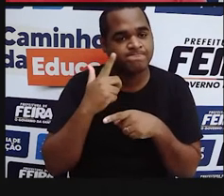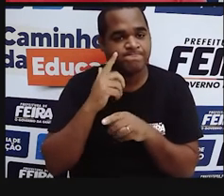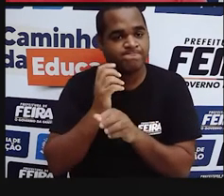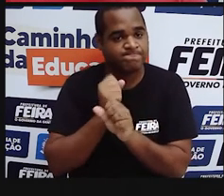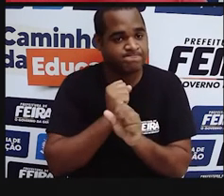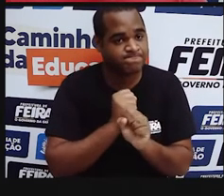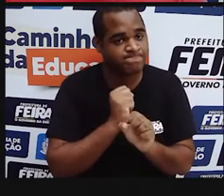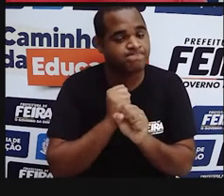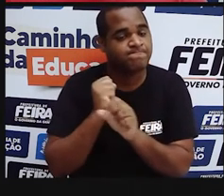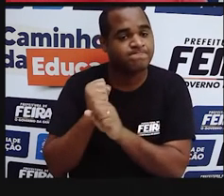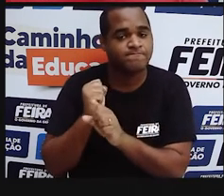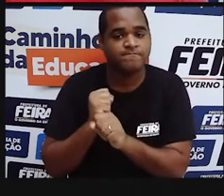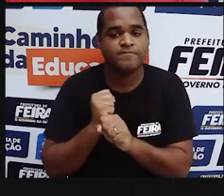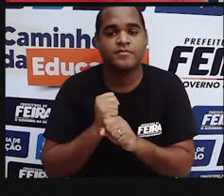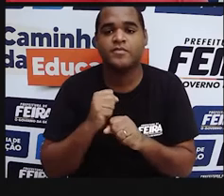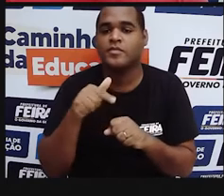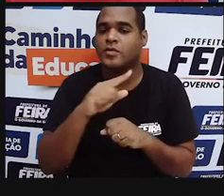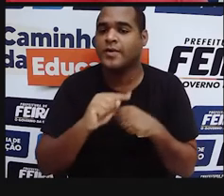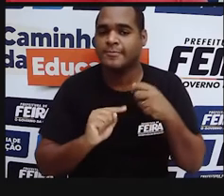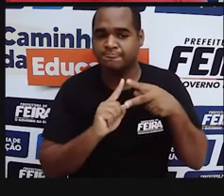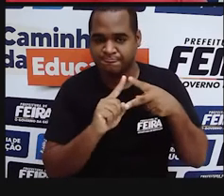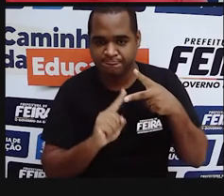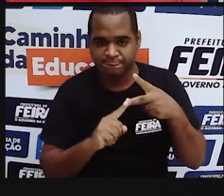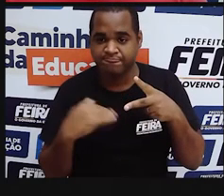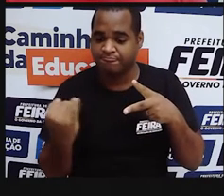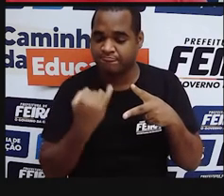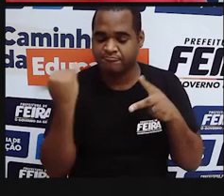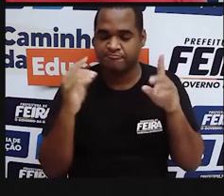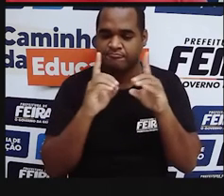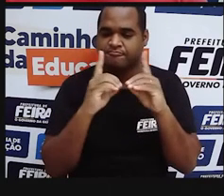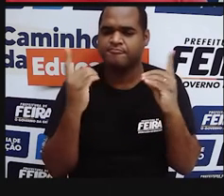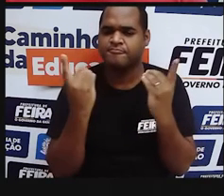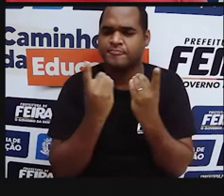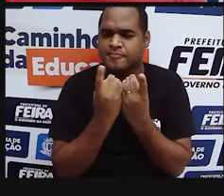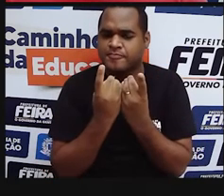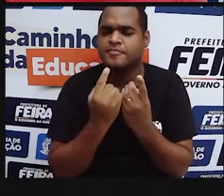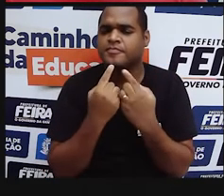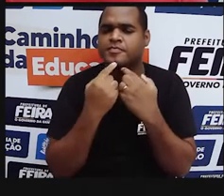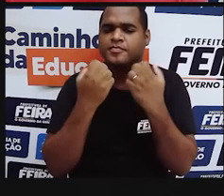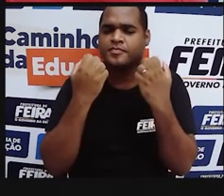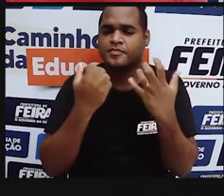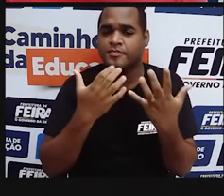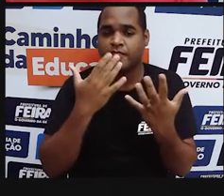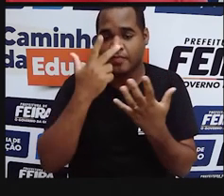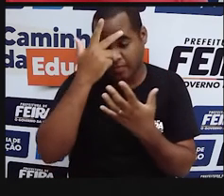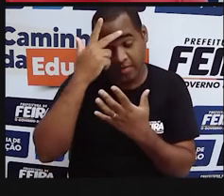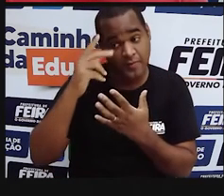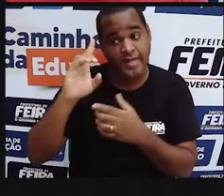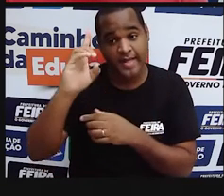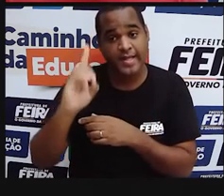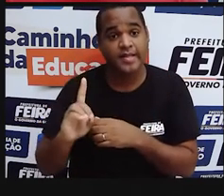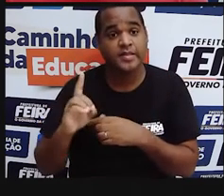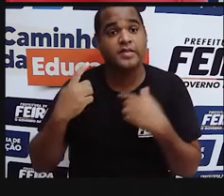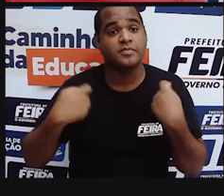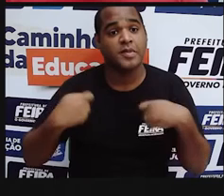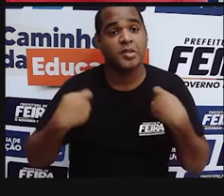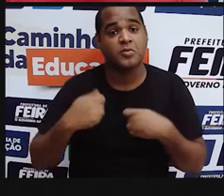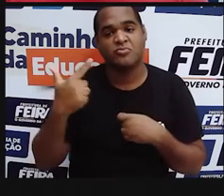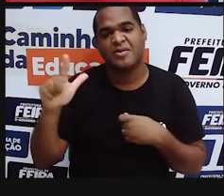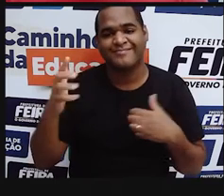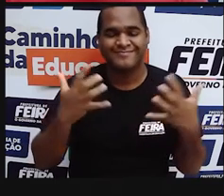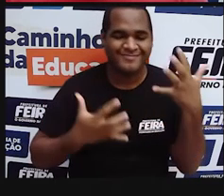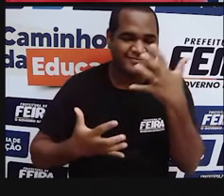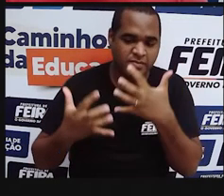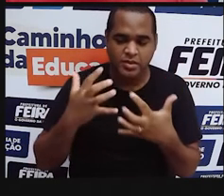não massacrar o derrotado. A gente vai estudar esse processo que a democracia refletindo um pouco sobre